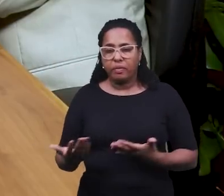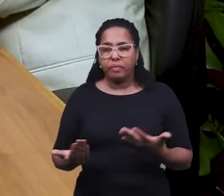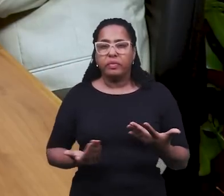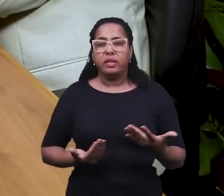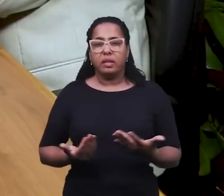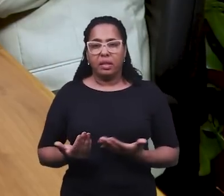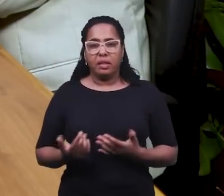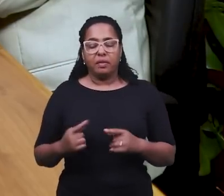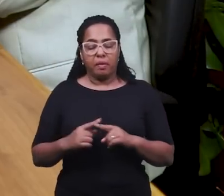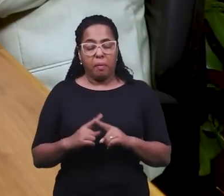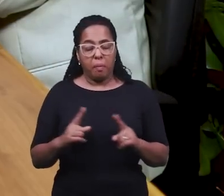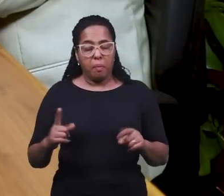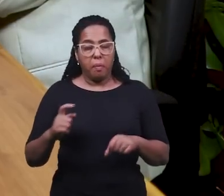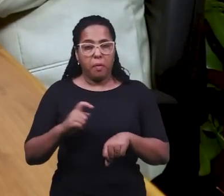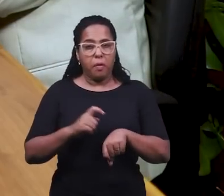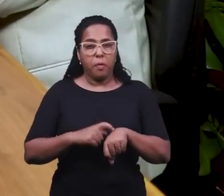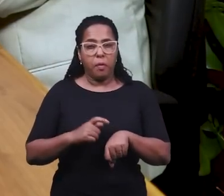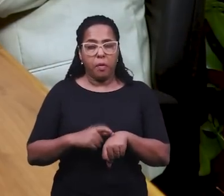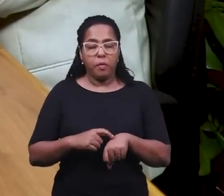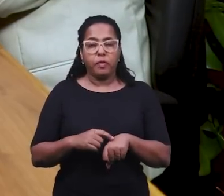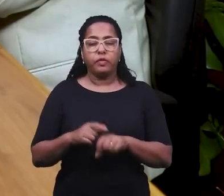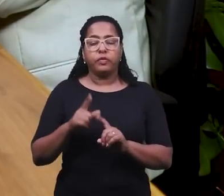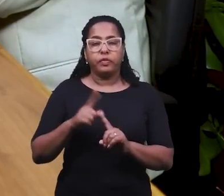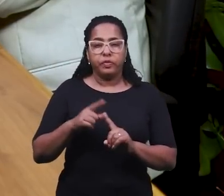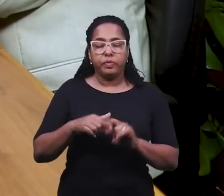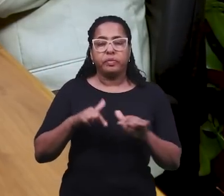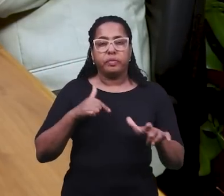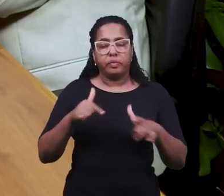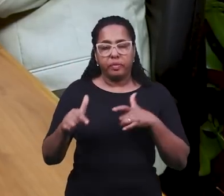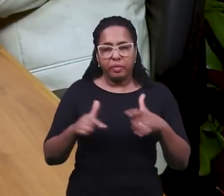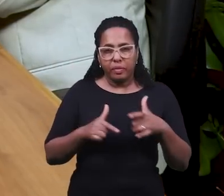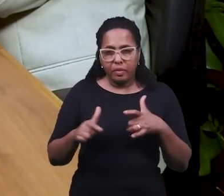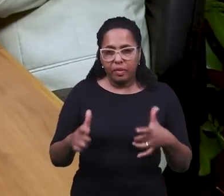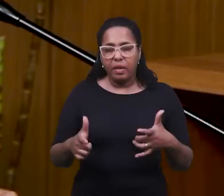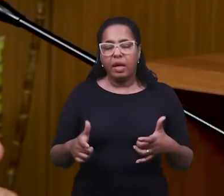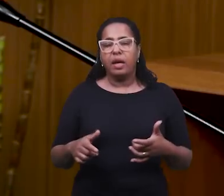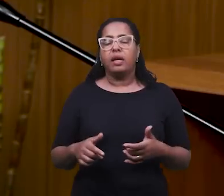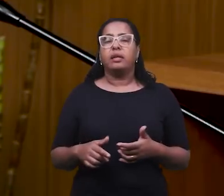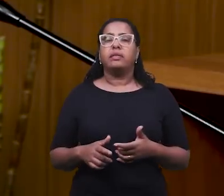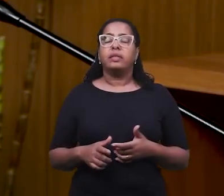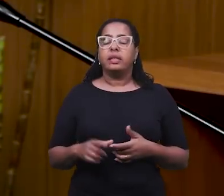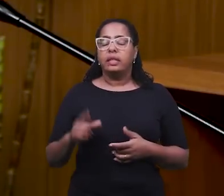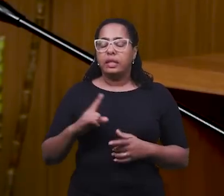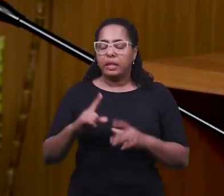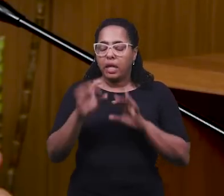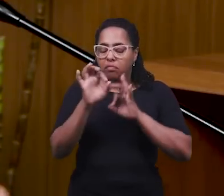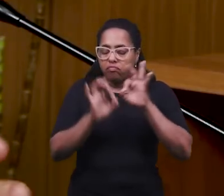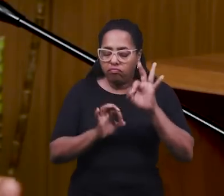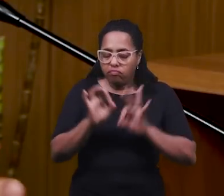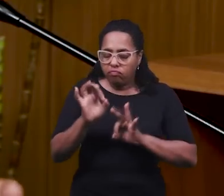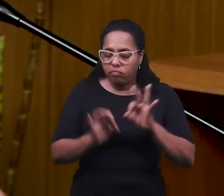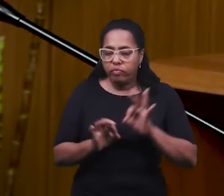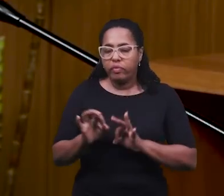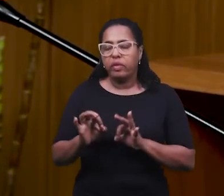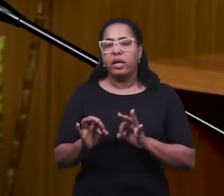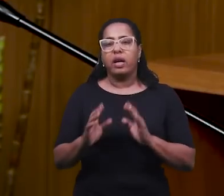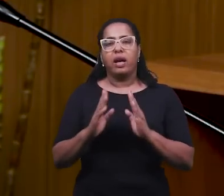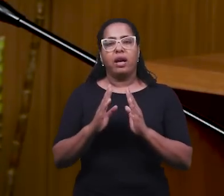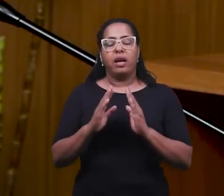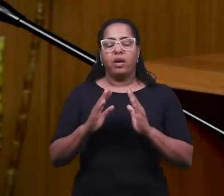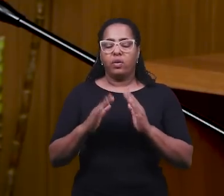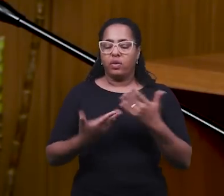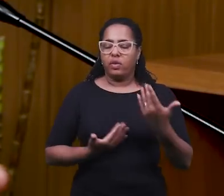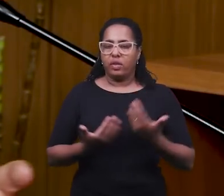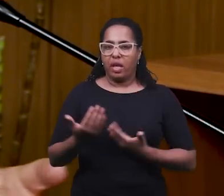é, como varão e tal, tudo bem, você respeita. Quando você faz esse tipo de trabalho e você tem isso bem azeitado,